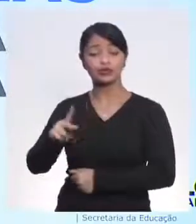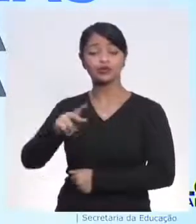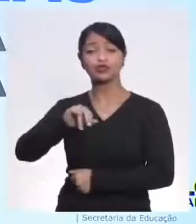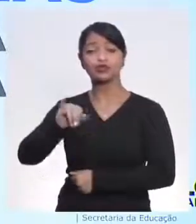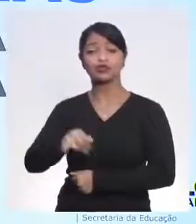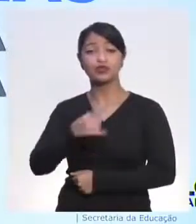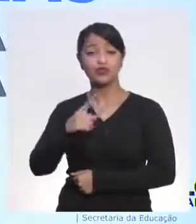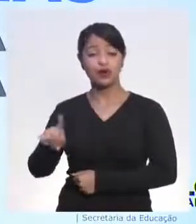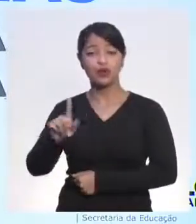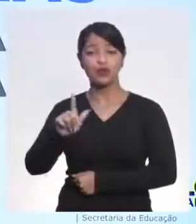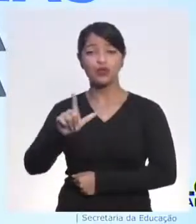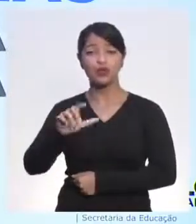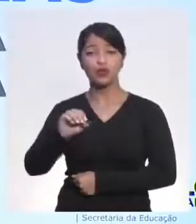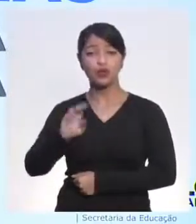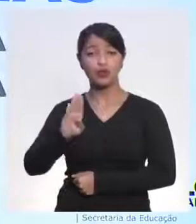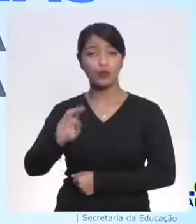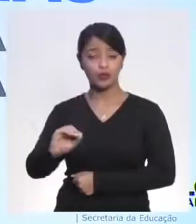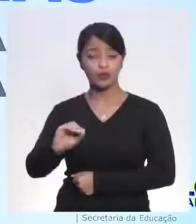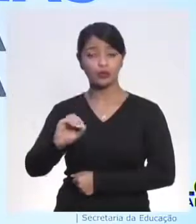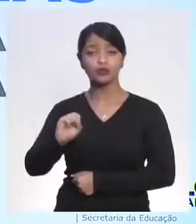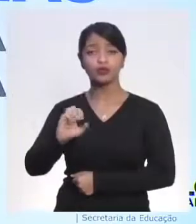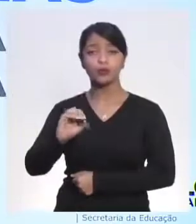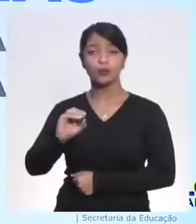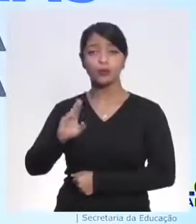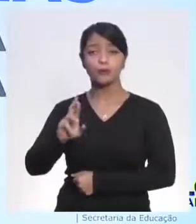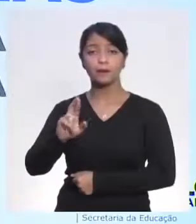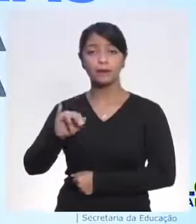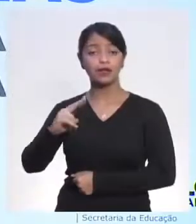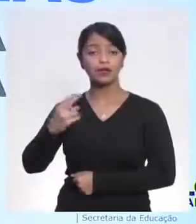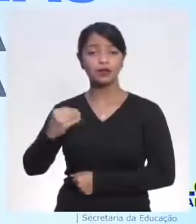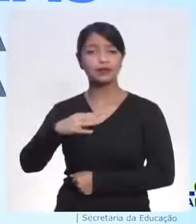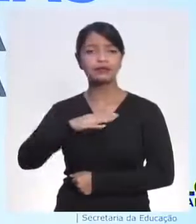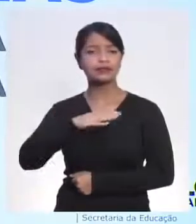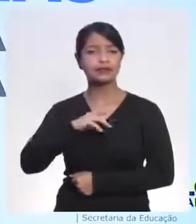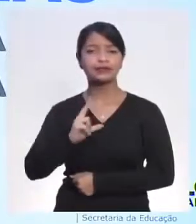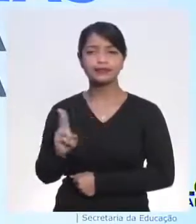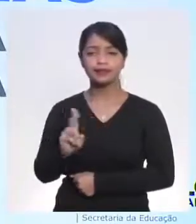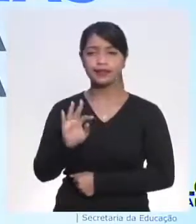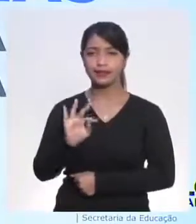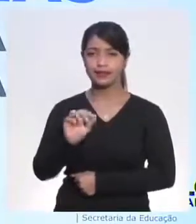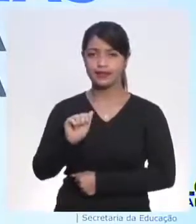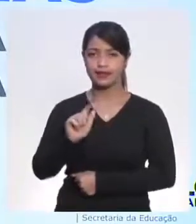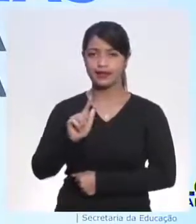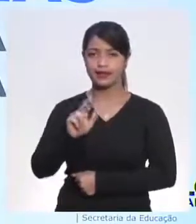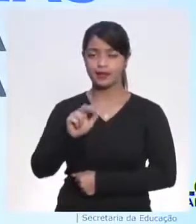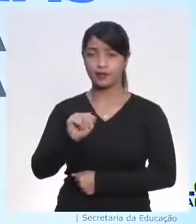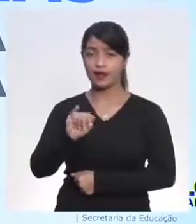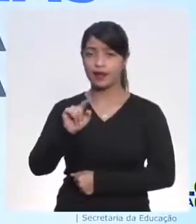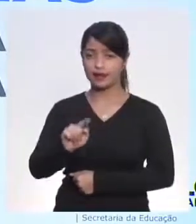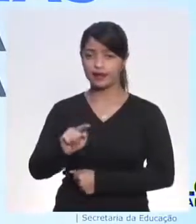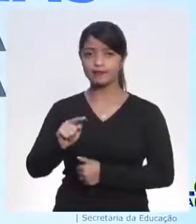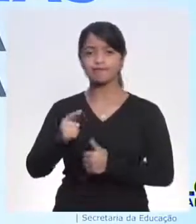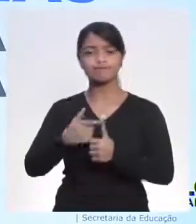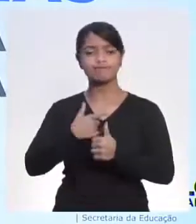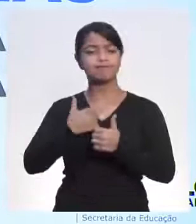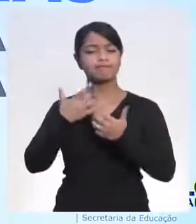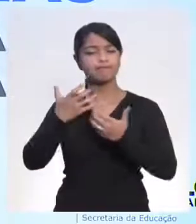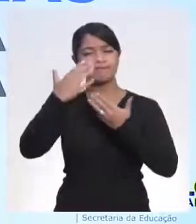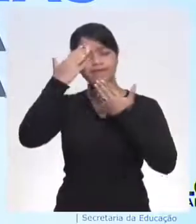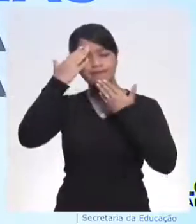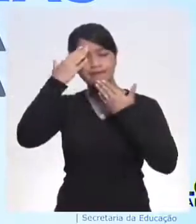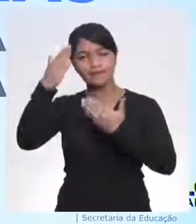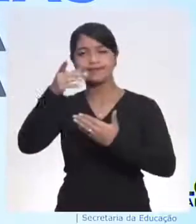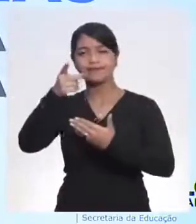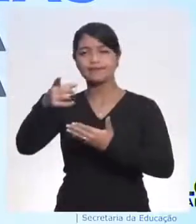se eu disse errado, sobrinho de Itaguaí. Gostaria de agradecer principalmente aí a participação dela,